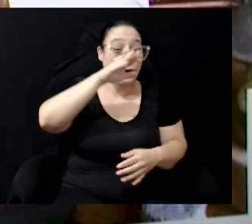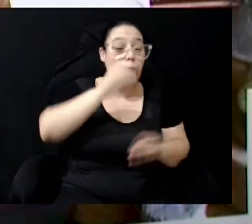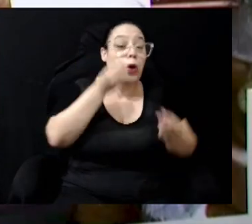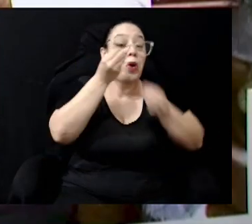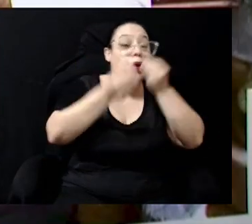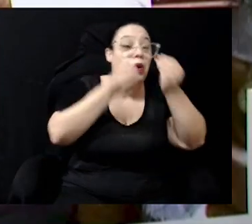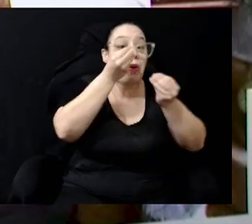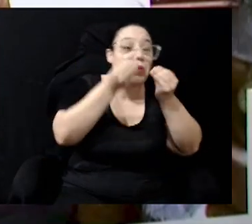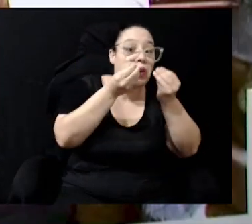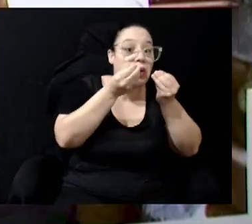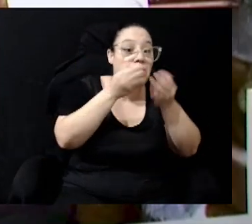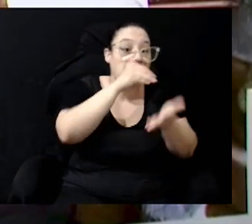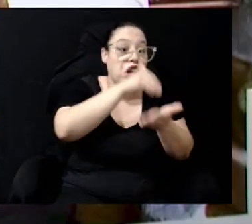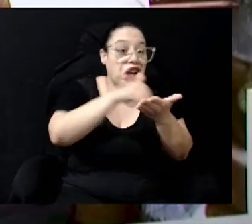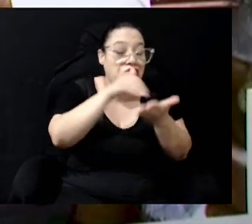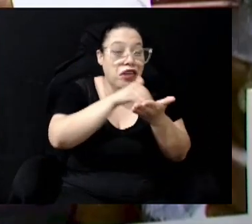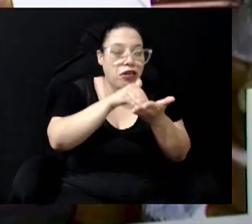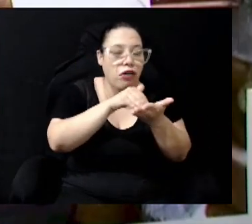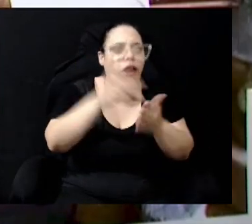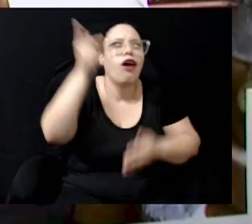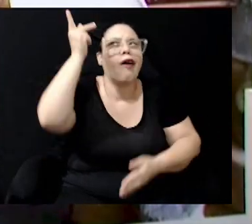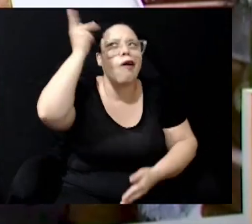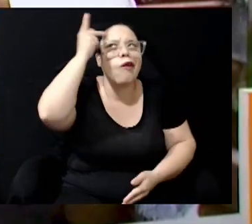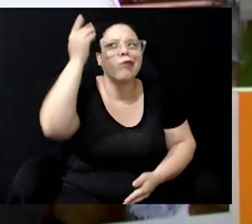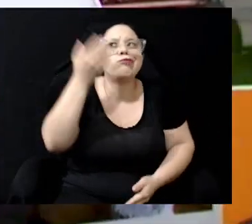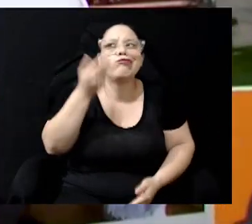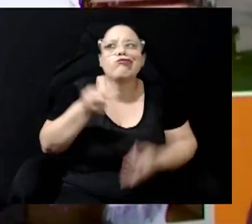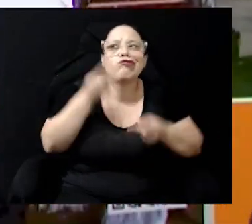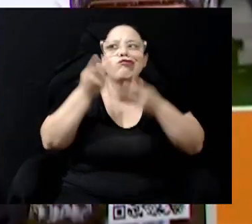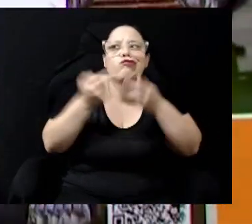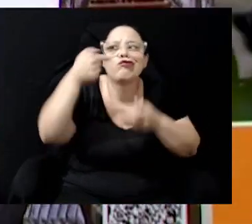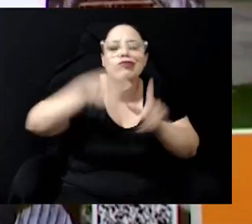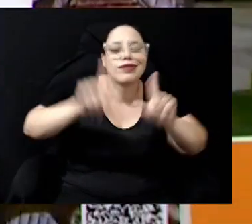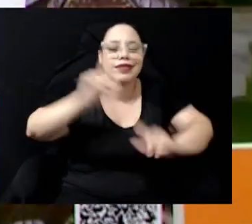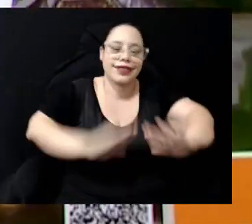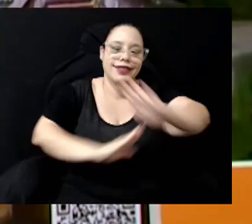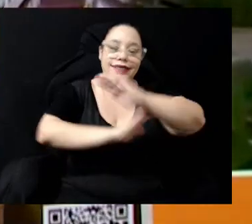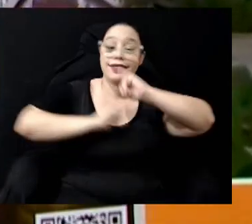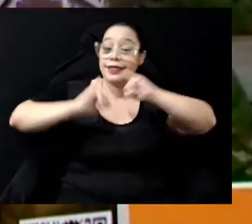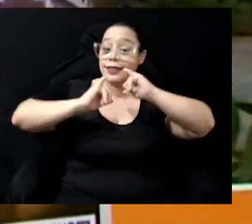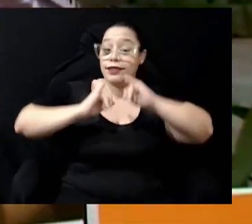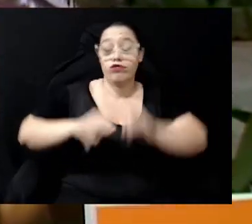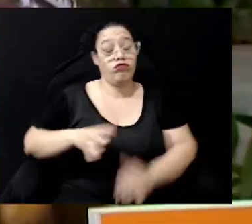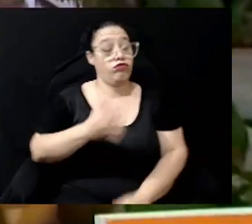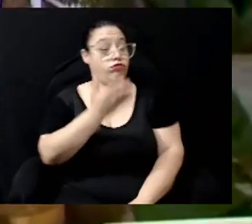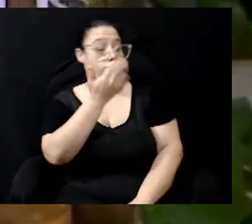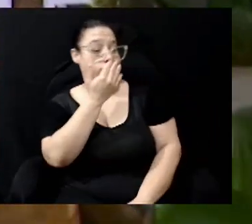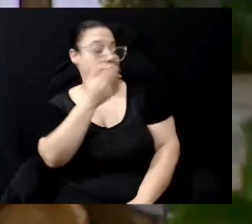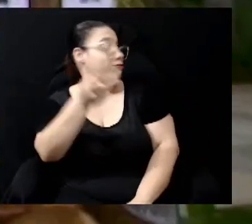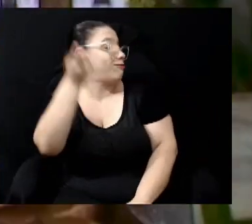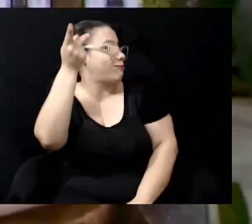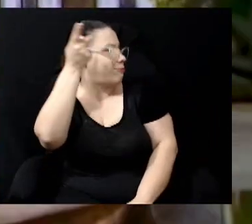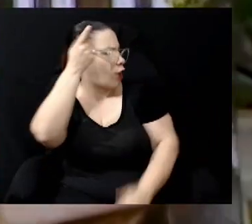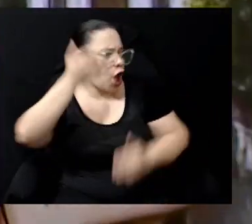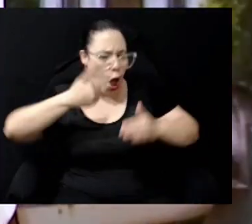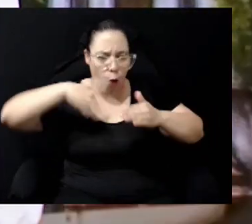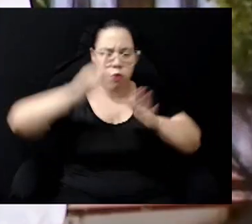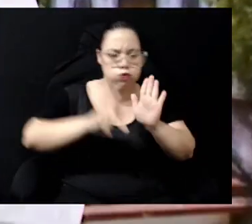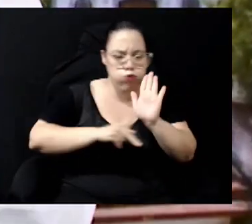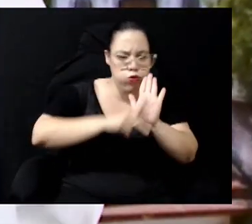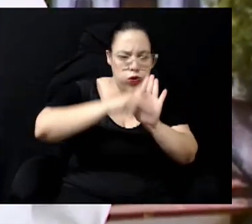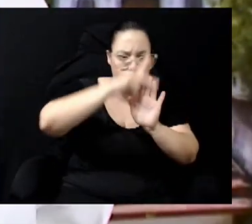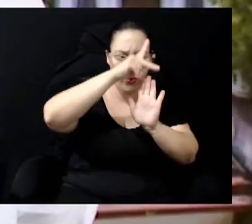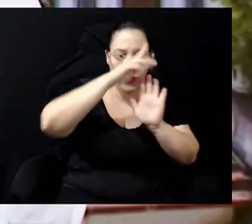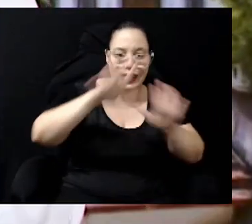Sabor de São Paulo? Conta pra gente, por favor, aqui no Câmara Notícia. Sabor de São Paulo é o maior programa de